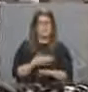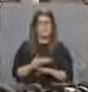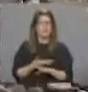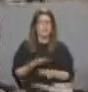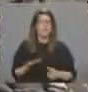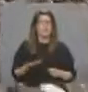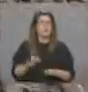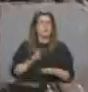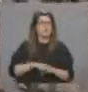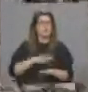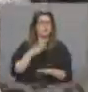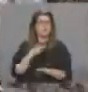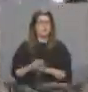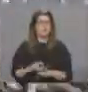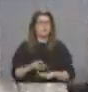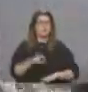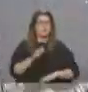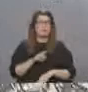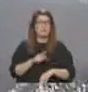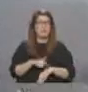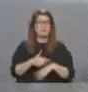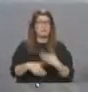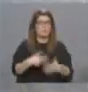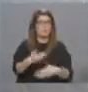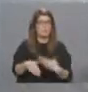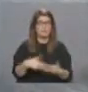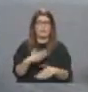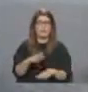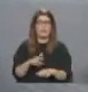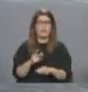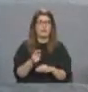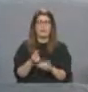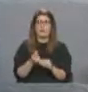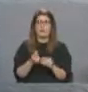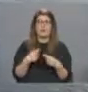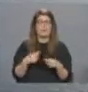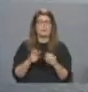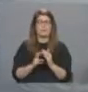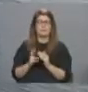três vezes mais com o avançar do tempo e o prolongar da degradação do porto.